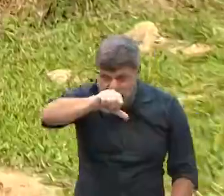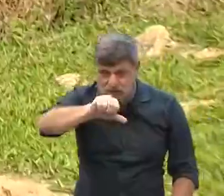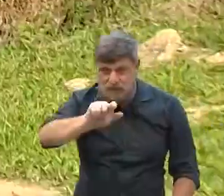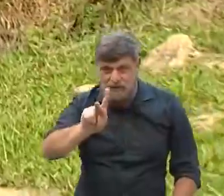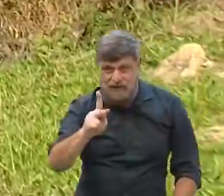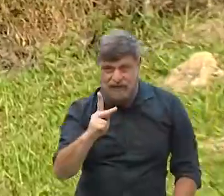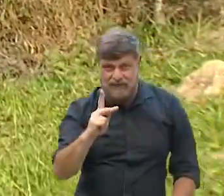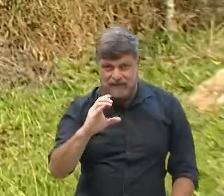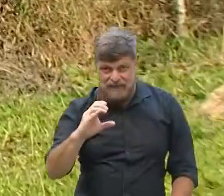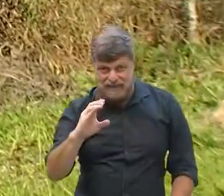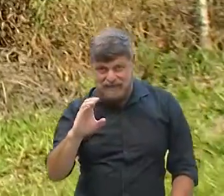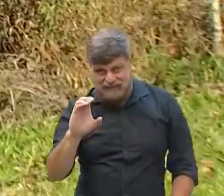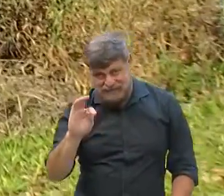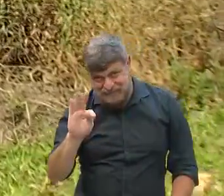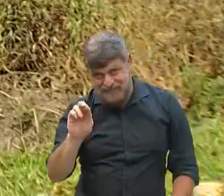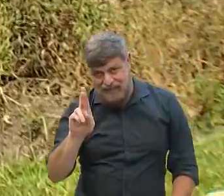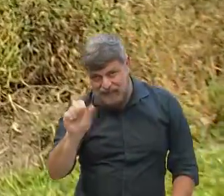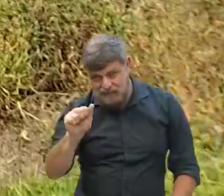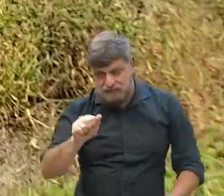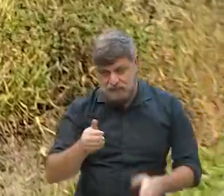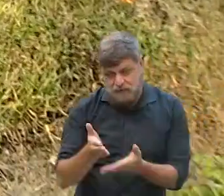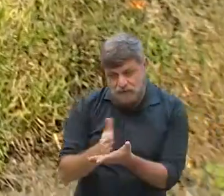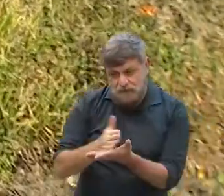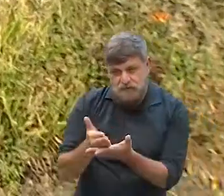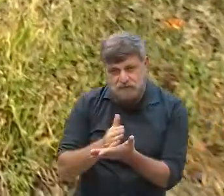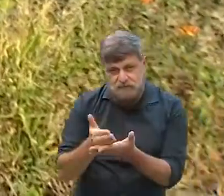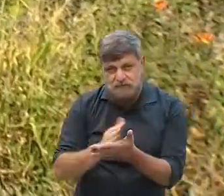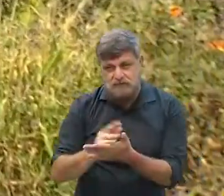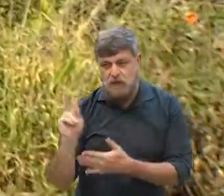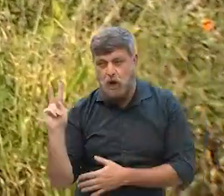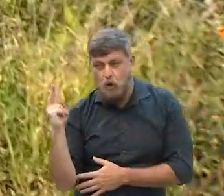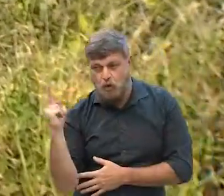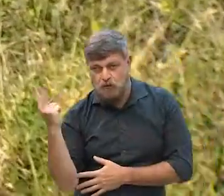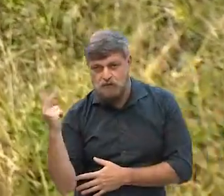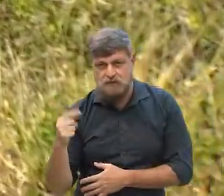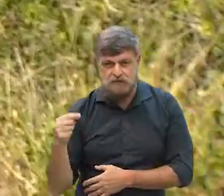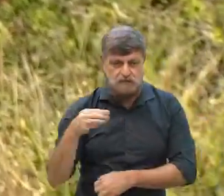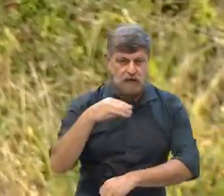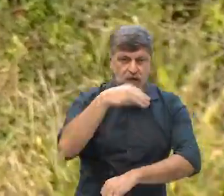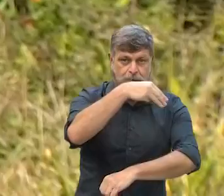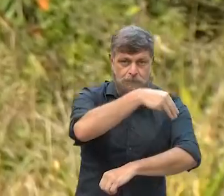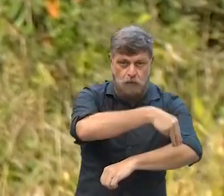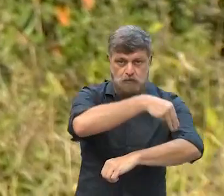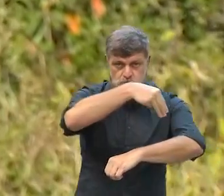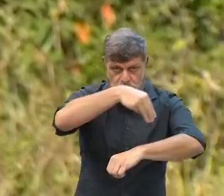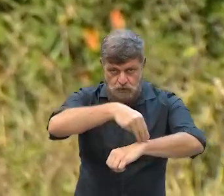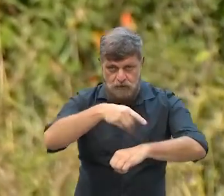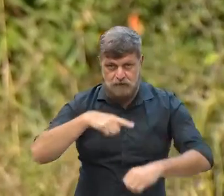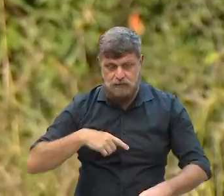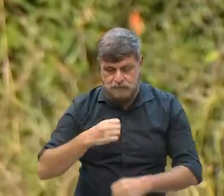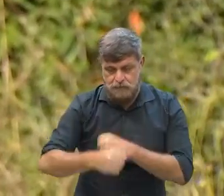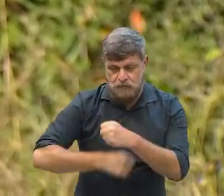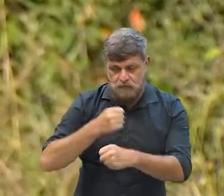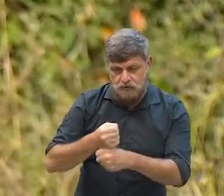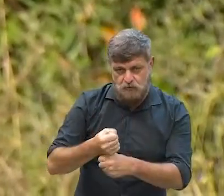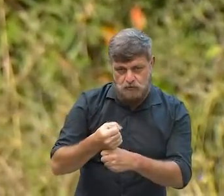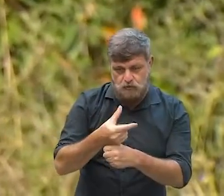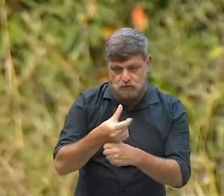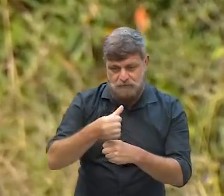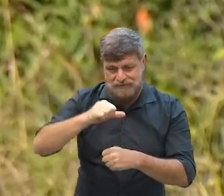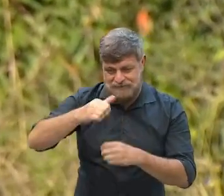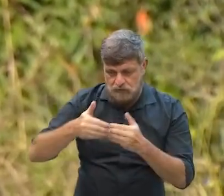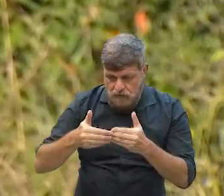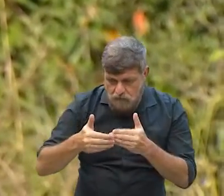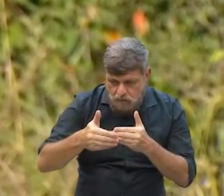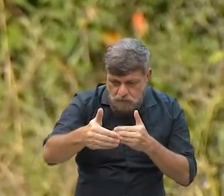extensão em uma área que faz divisa com os municípios de Hortolândia e Montemor. Desde 2019, é